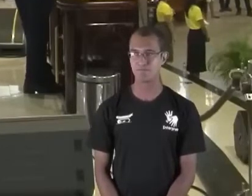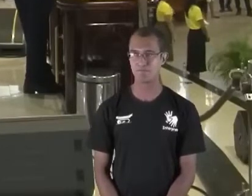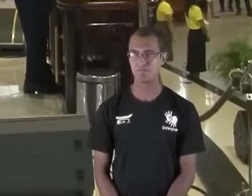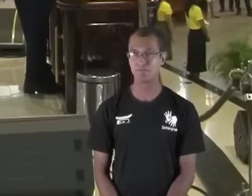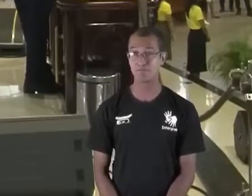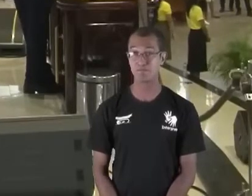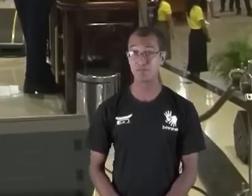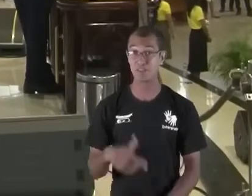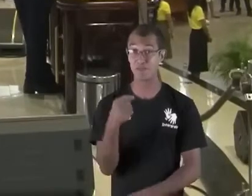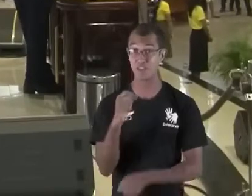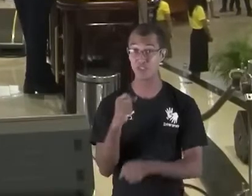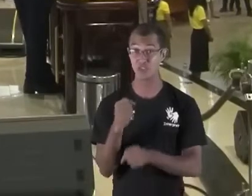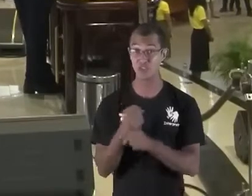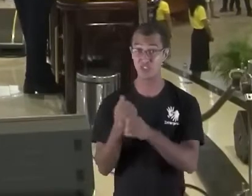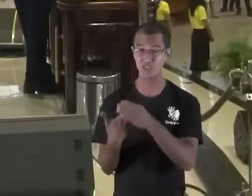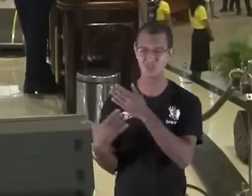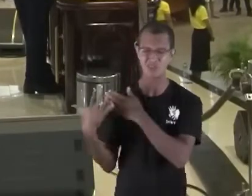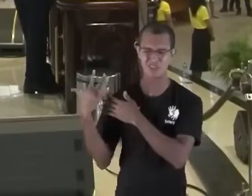Há 20 anos atrás,